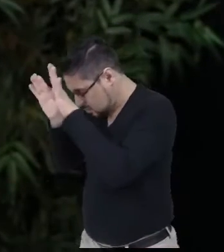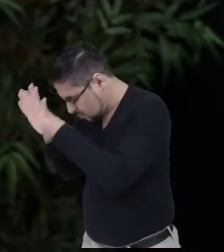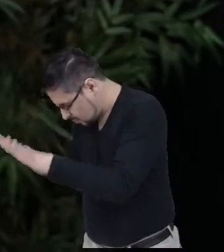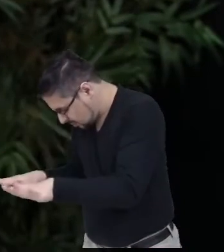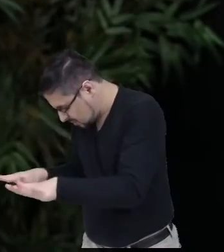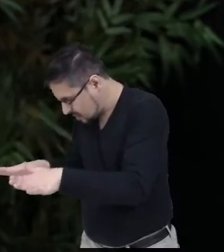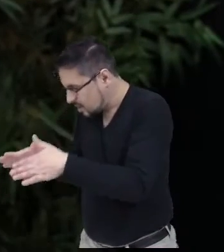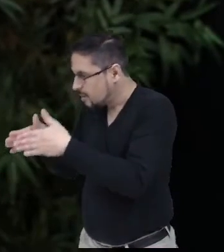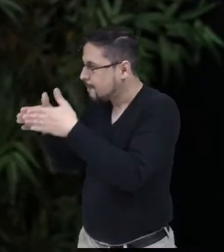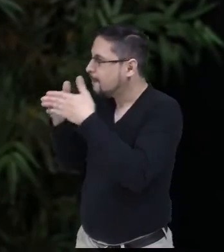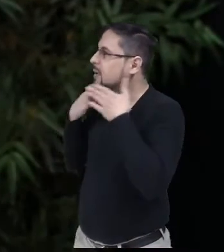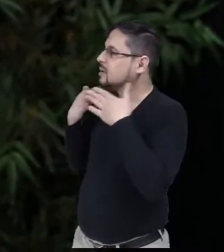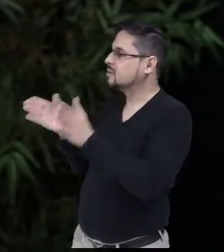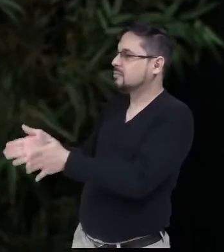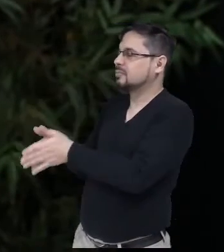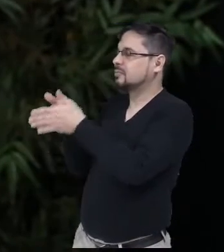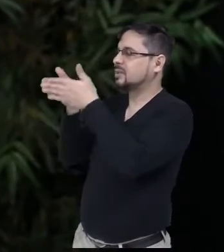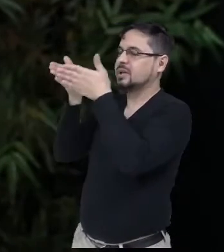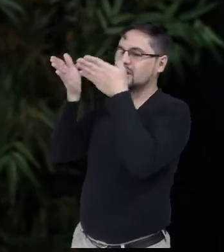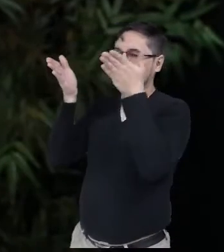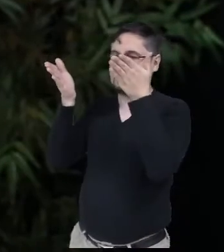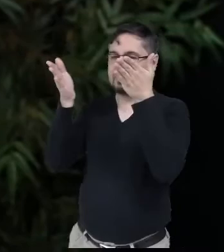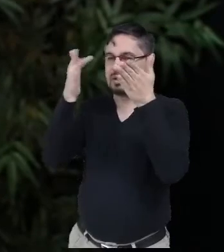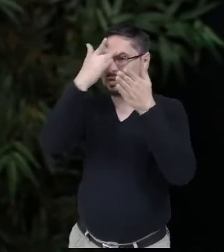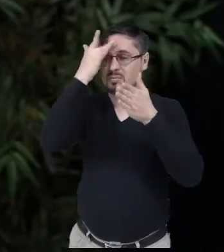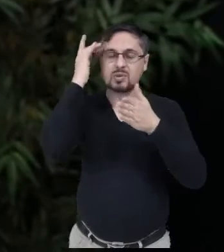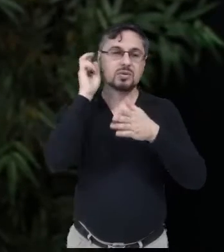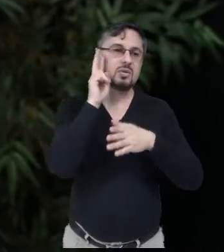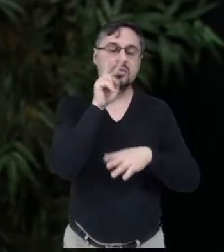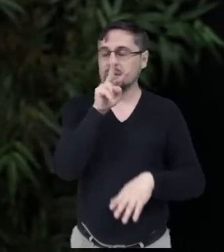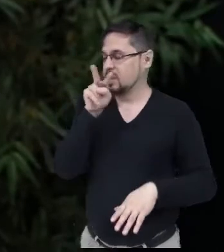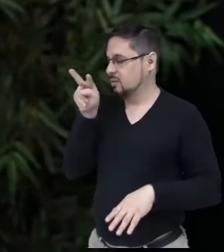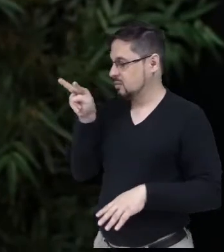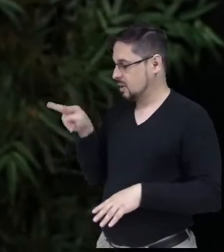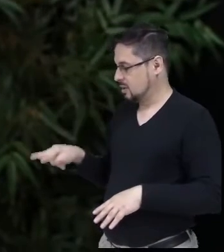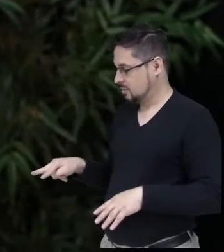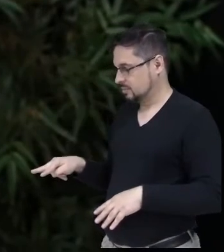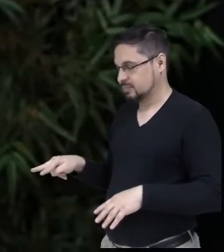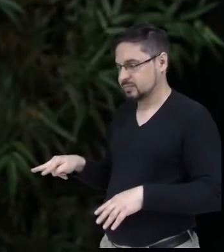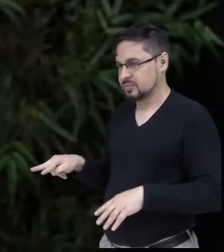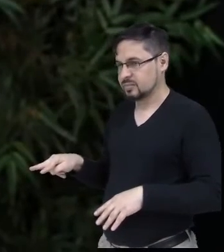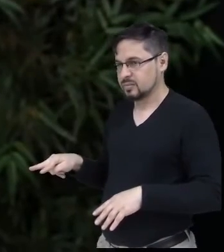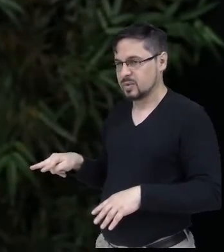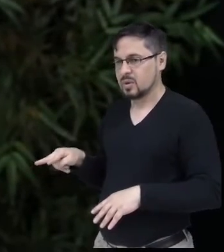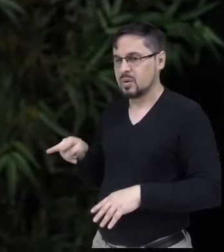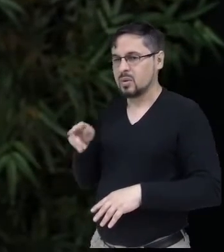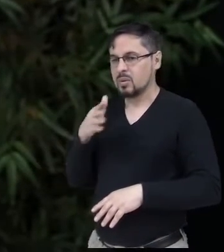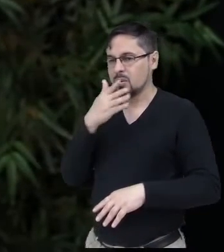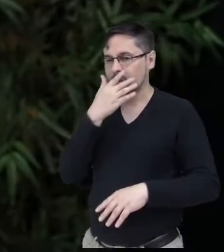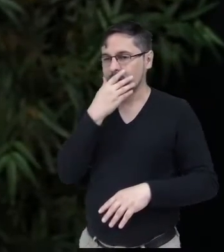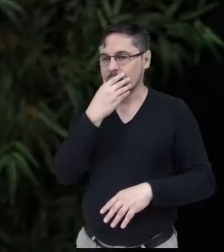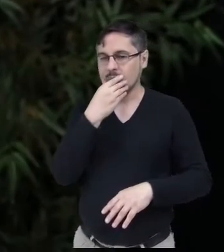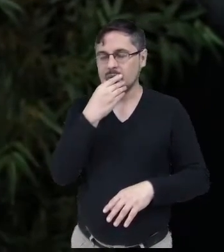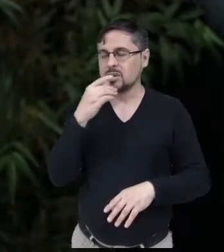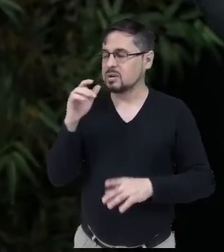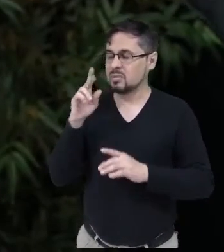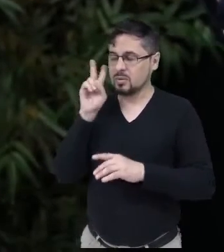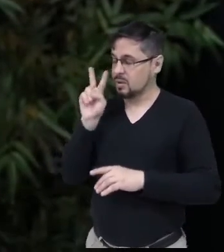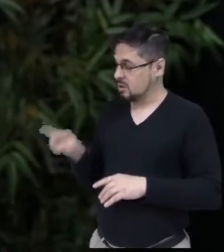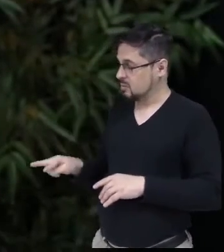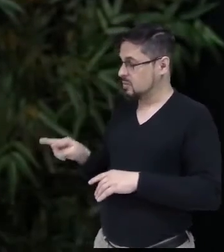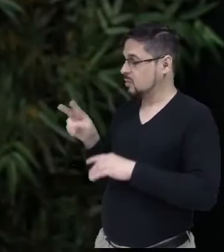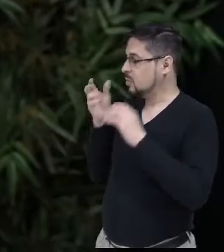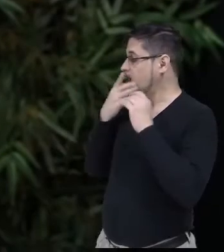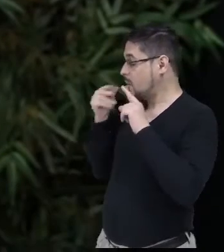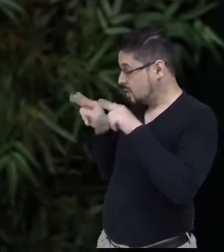os olhos, todas as pessoas estão com os olhos fitados no leproso e em Jesus. E a pergunta é: